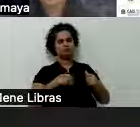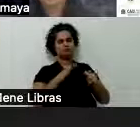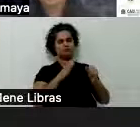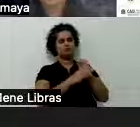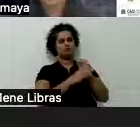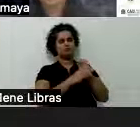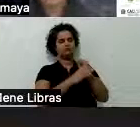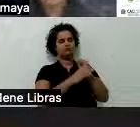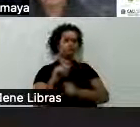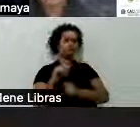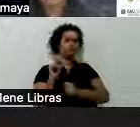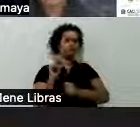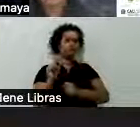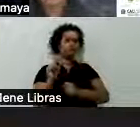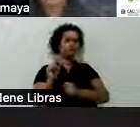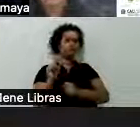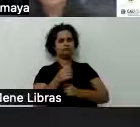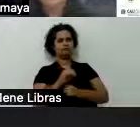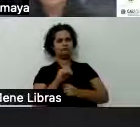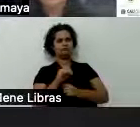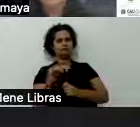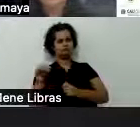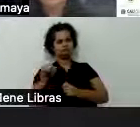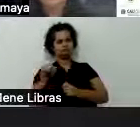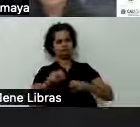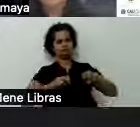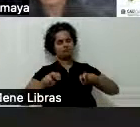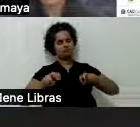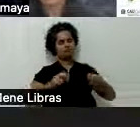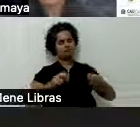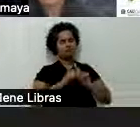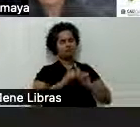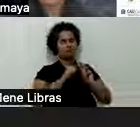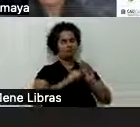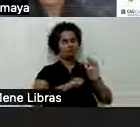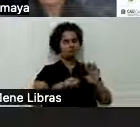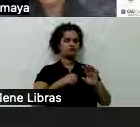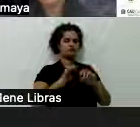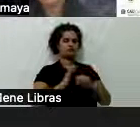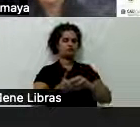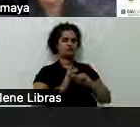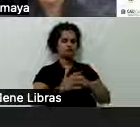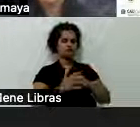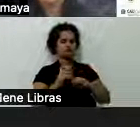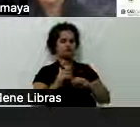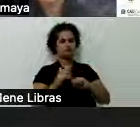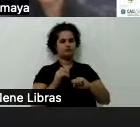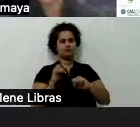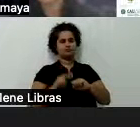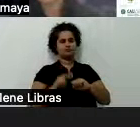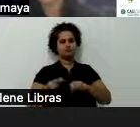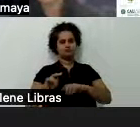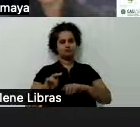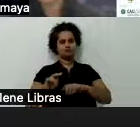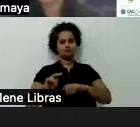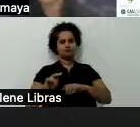NACTO, que tinha mais de 100 intervenções nos primeiros meses da pandemia, utilizando o urbanismo tático. A gente pegou